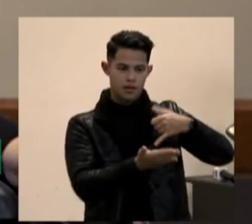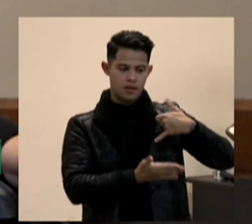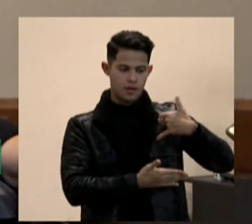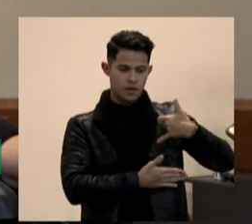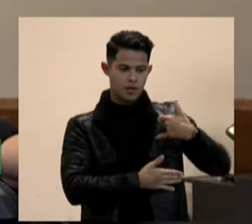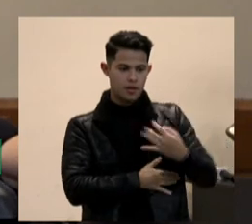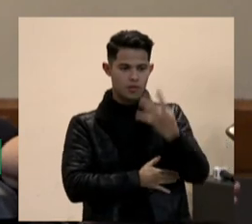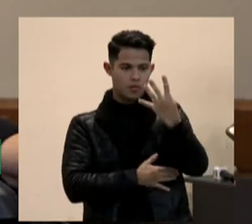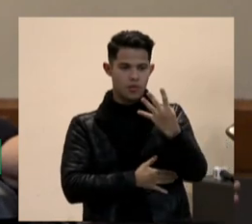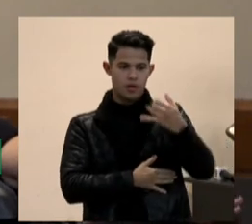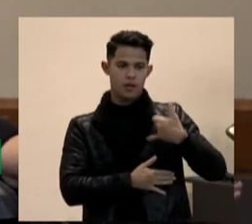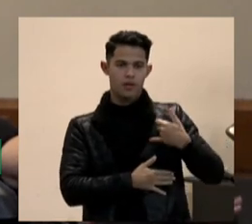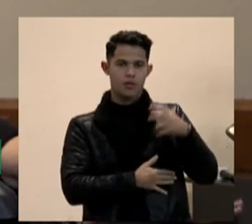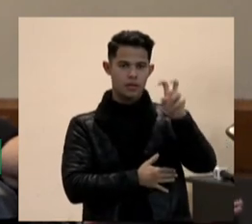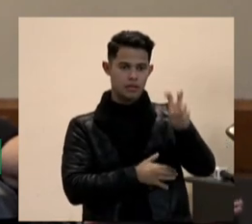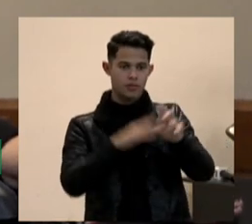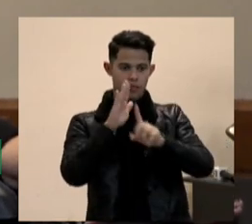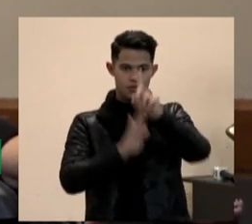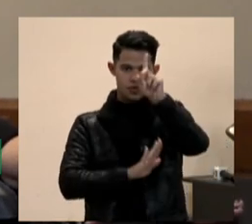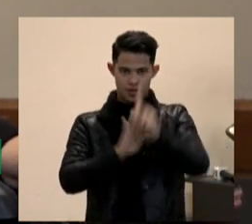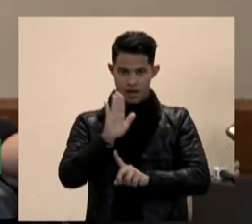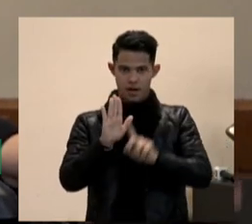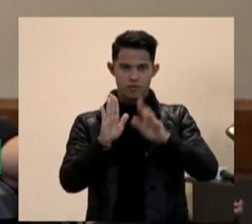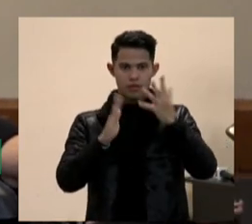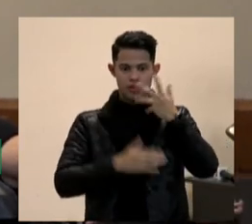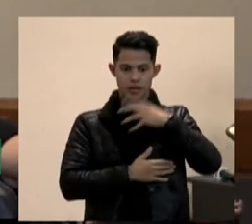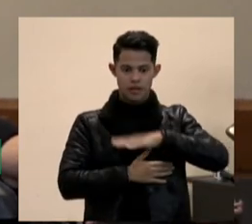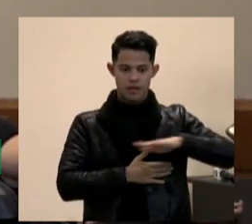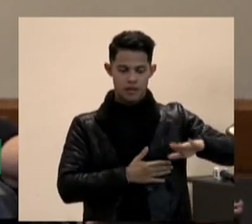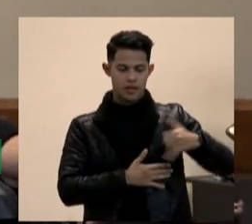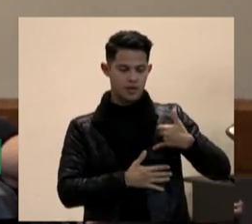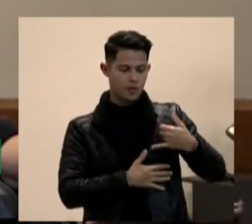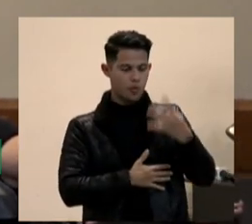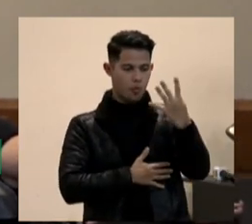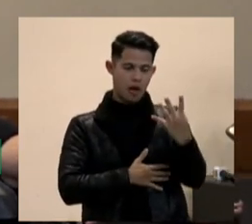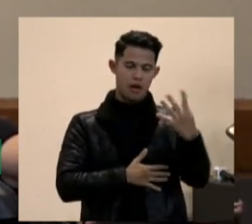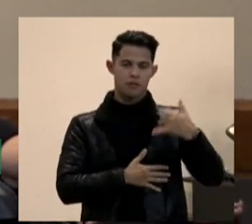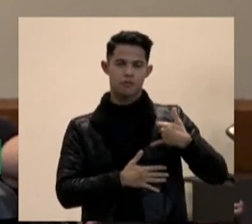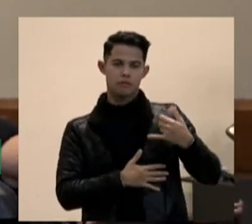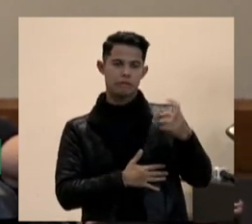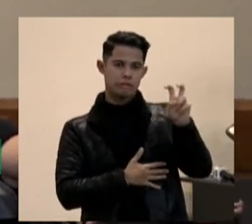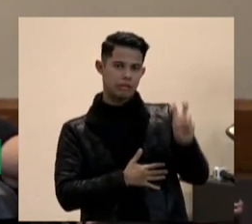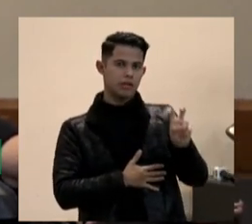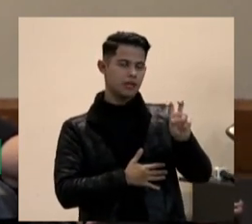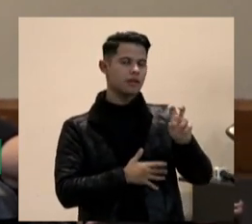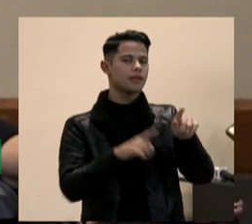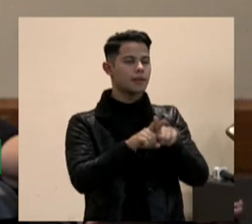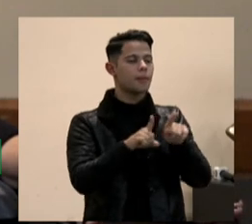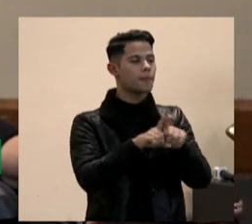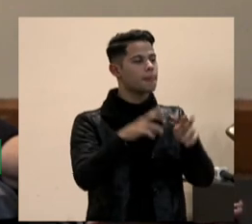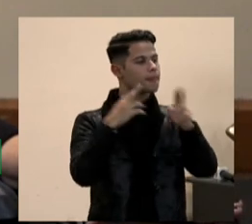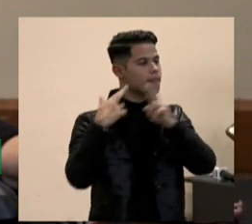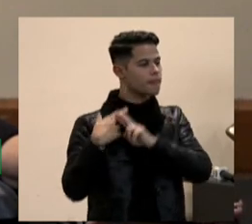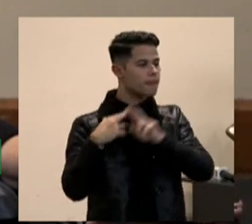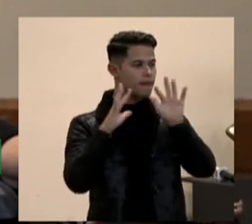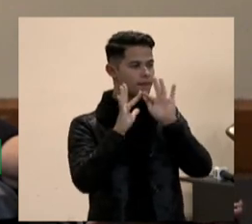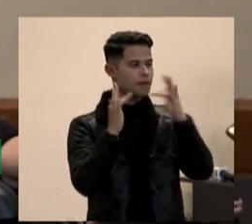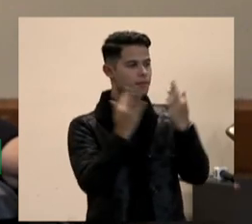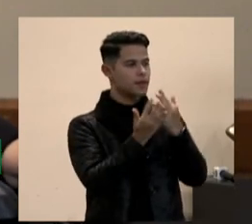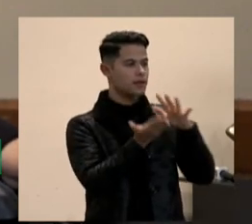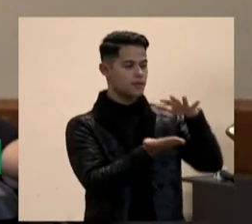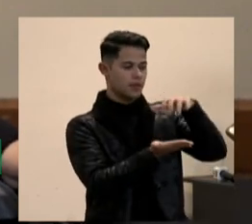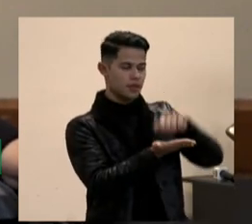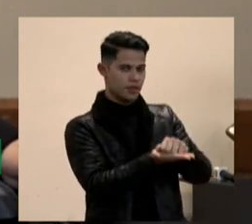do direito, né, dessas crianças de 4 e 5 anos, da responsabilidade das famílias, né, de matriculá-las, que